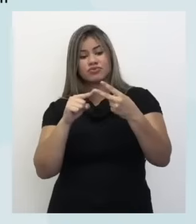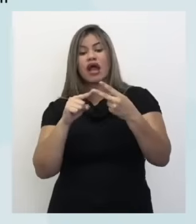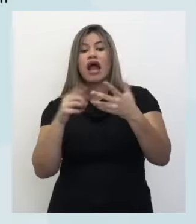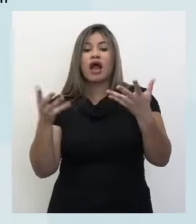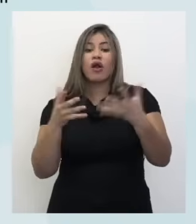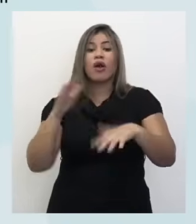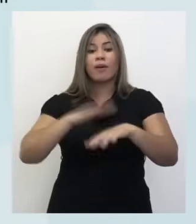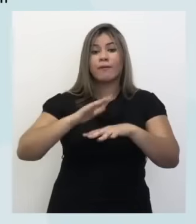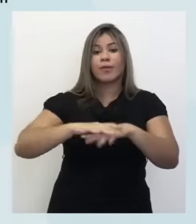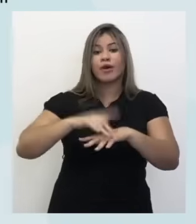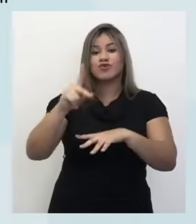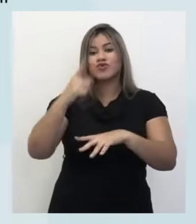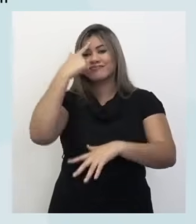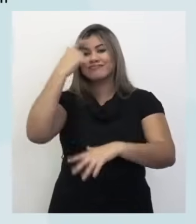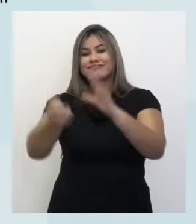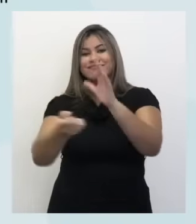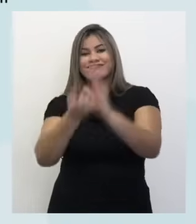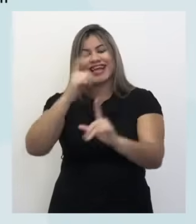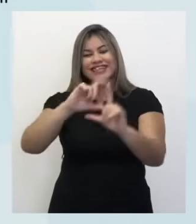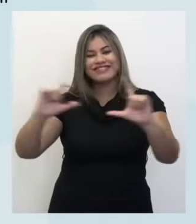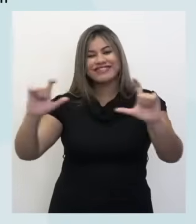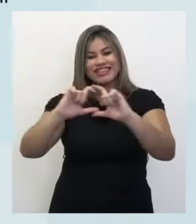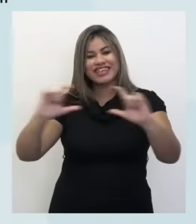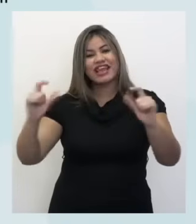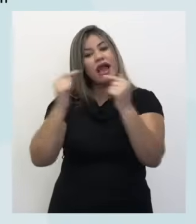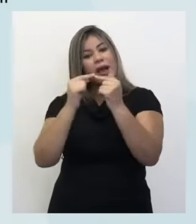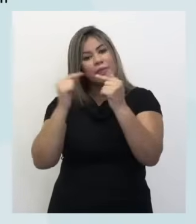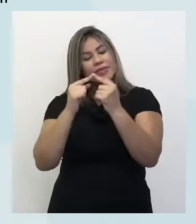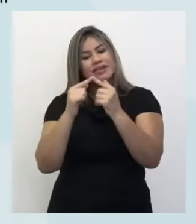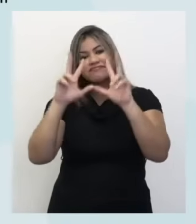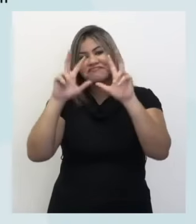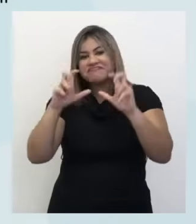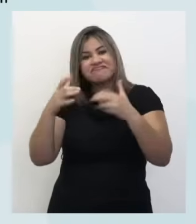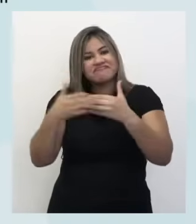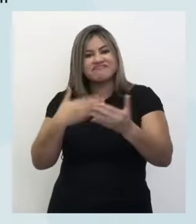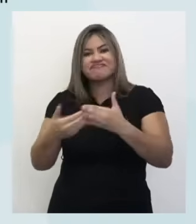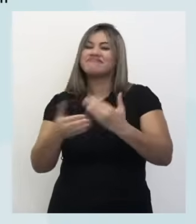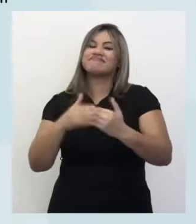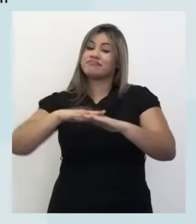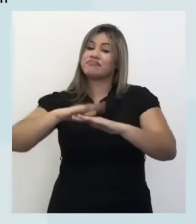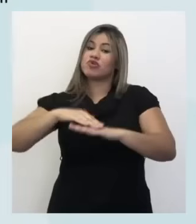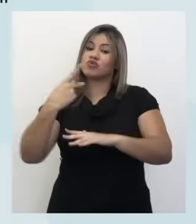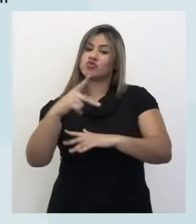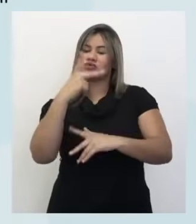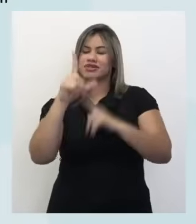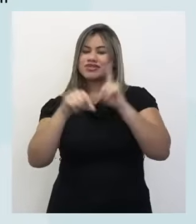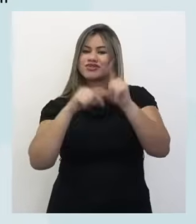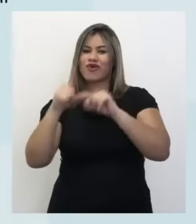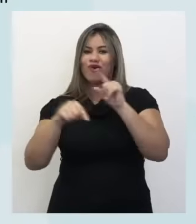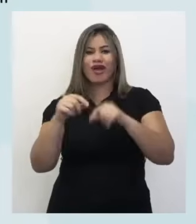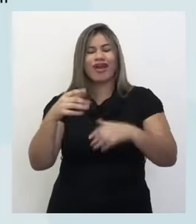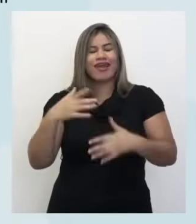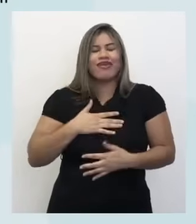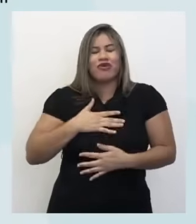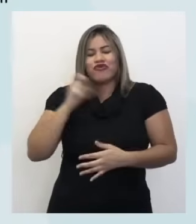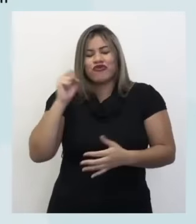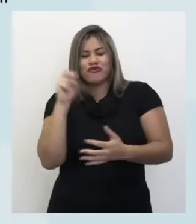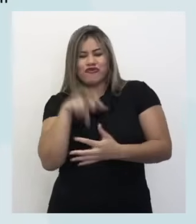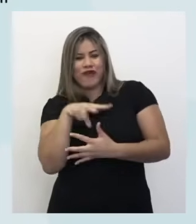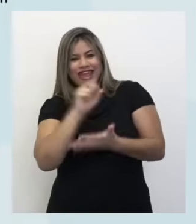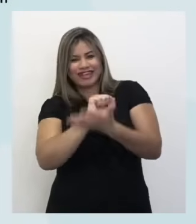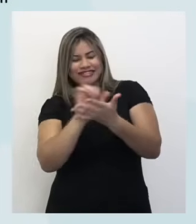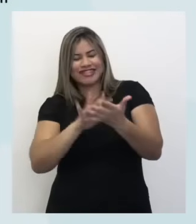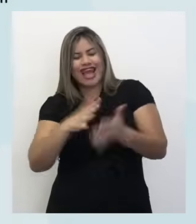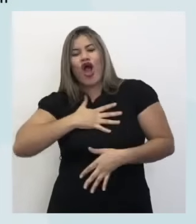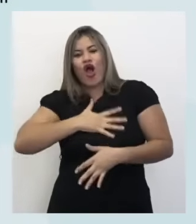sua criatividade e produzir uma tirinha sobre o tema que achar melhor? Eu vou adorar ver. E você, Andréia? Boa! Eles são bem criativos. Conosco. Os